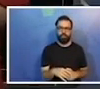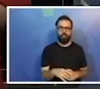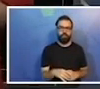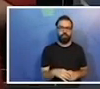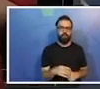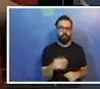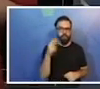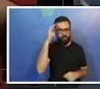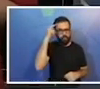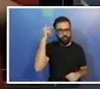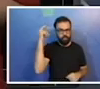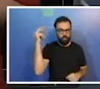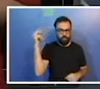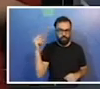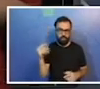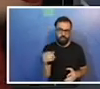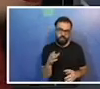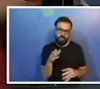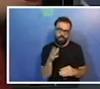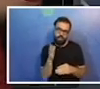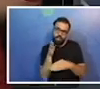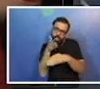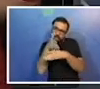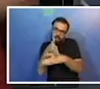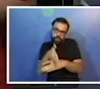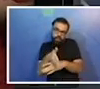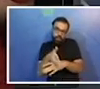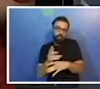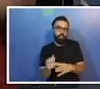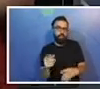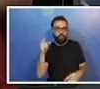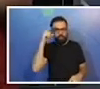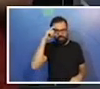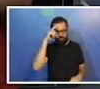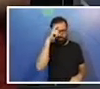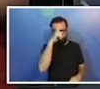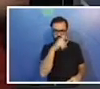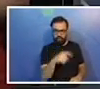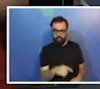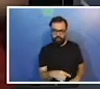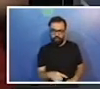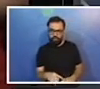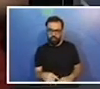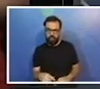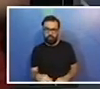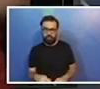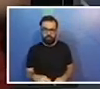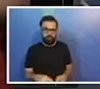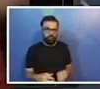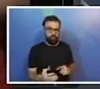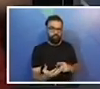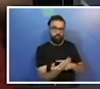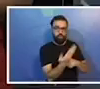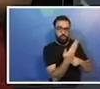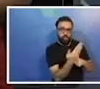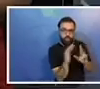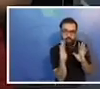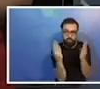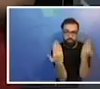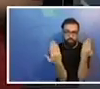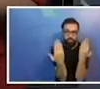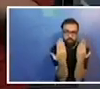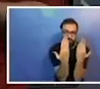Normalmente, o ser humano fica difícil de entrar nesse local. E, por ser bem protegido, olha, está bem